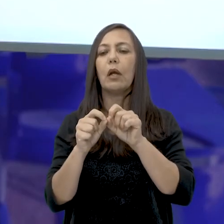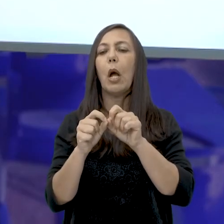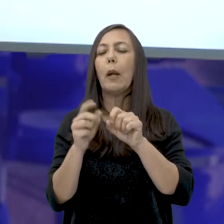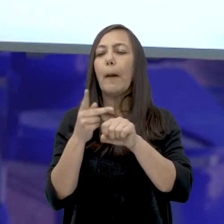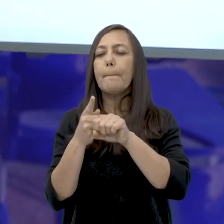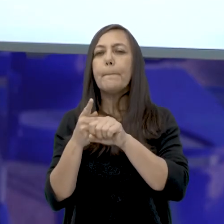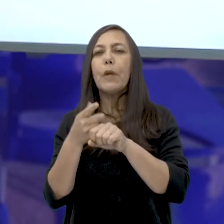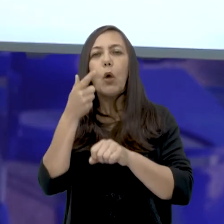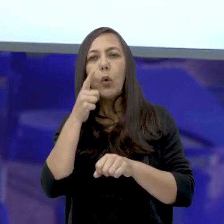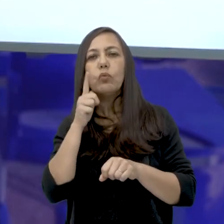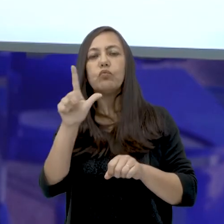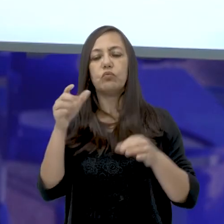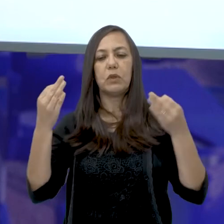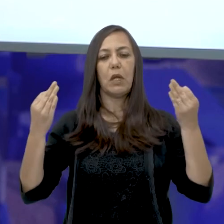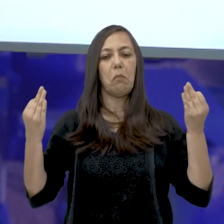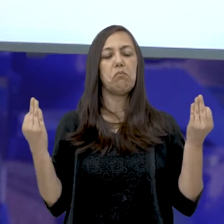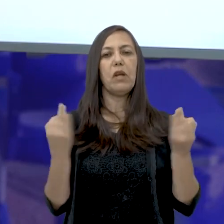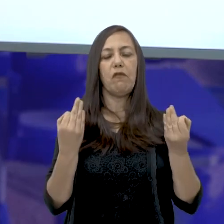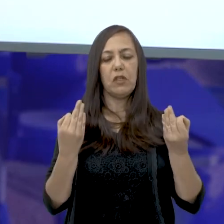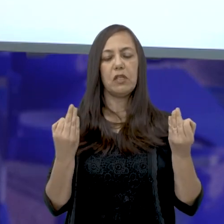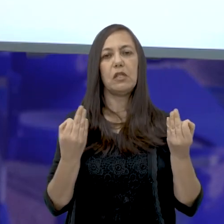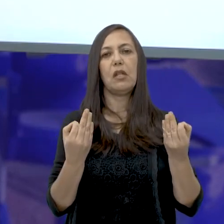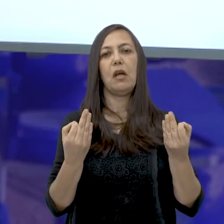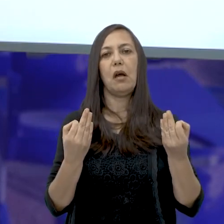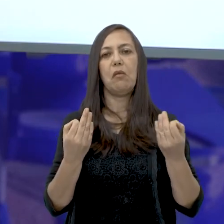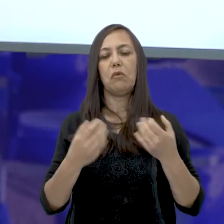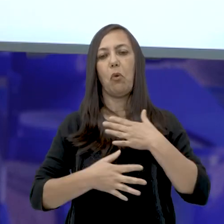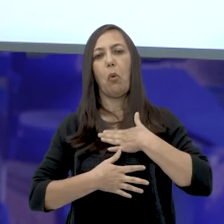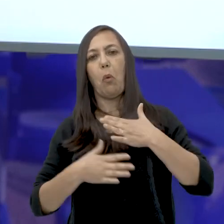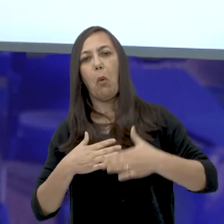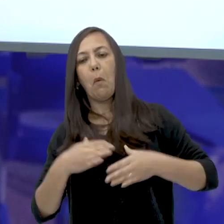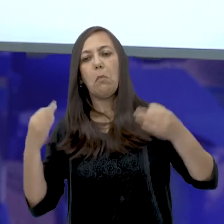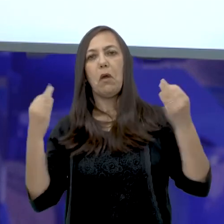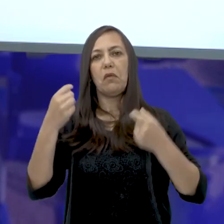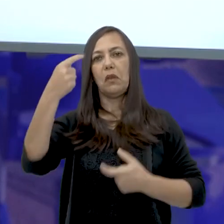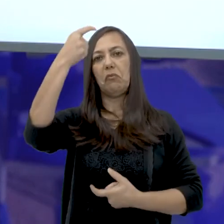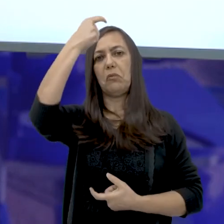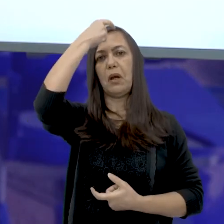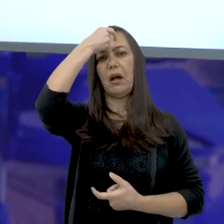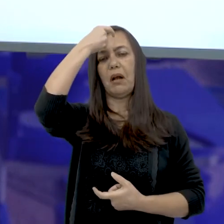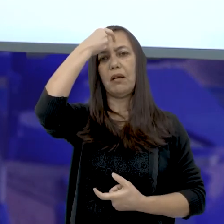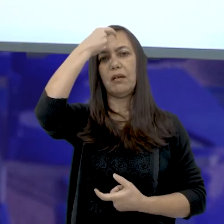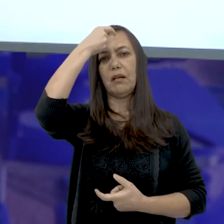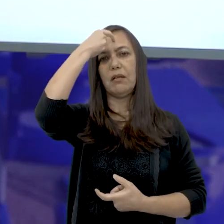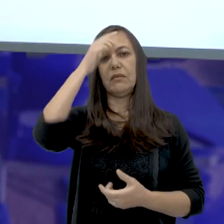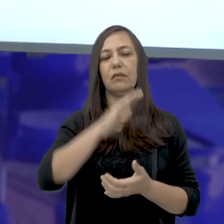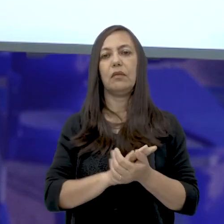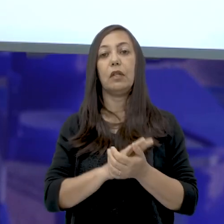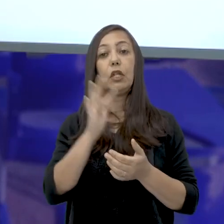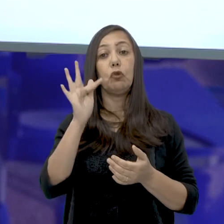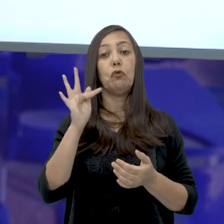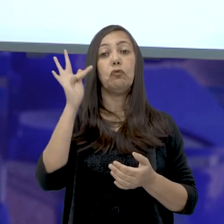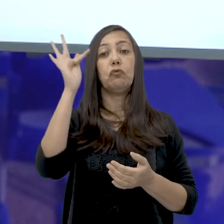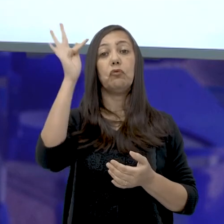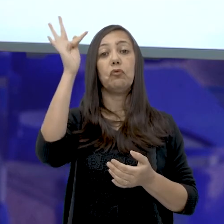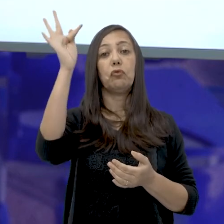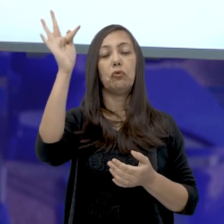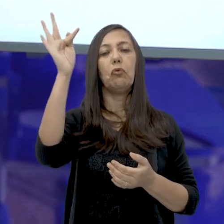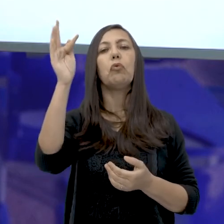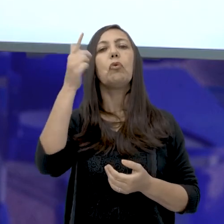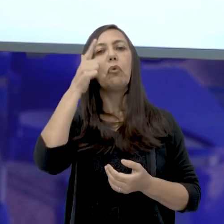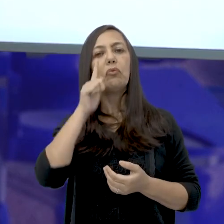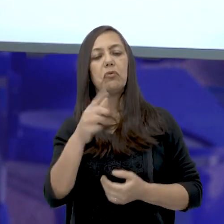condição futura em outra vida, por exemplo. Qual é a tradição religiosa que a gente pode pensar que se enquadra